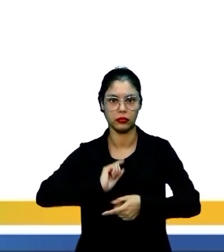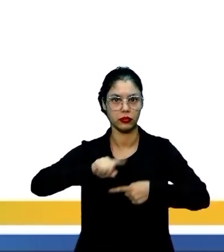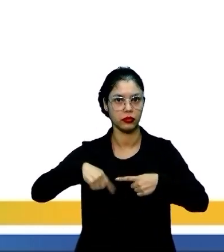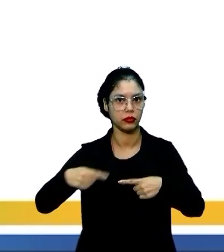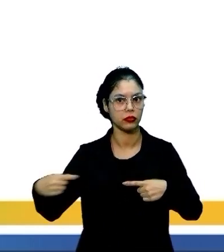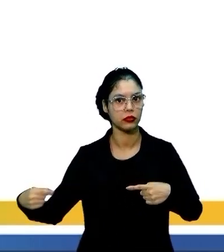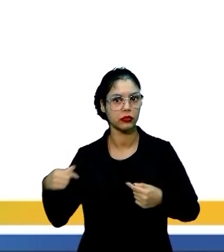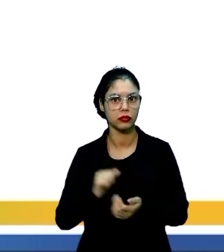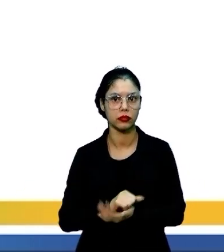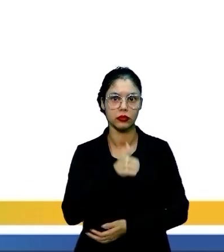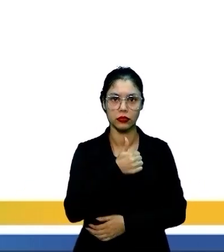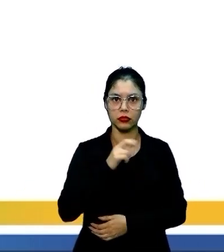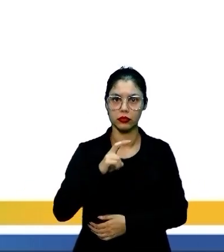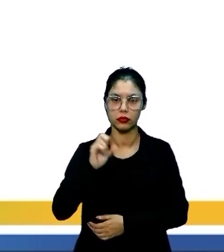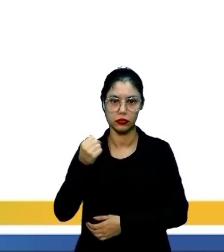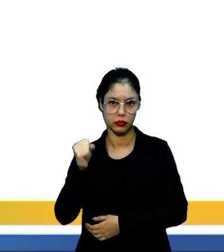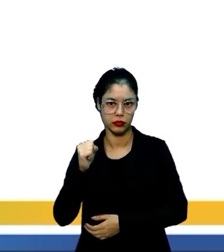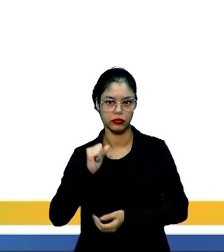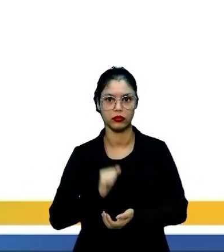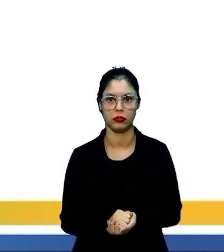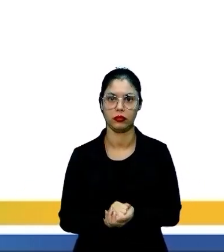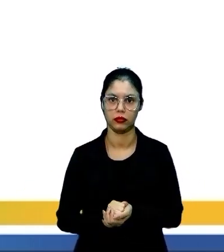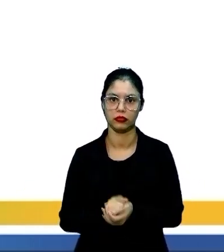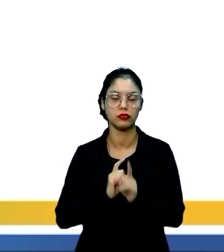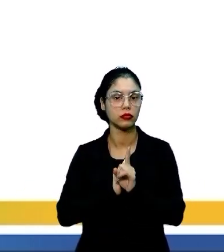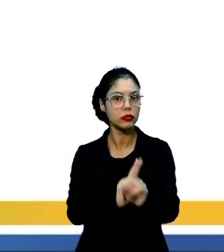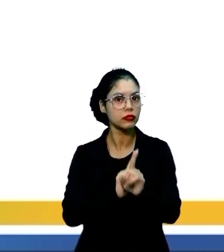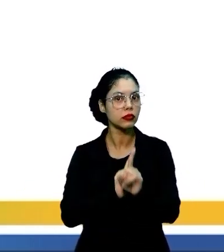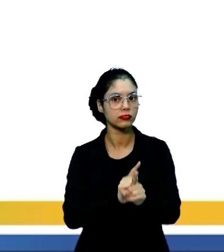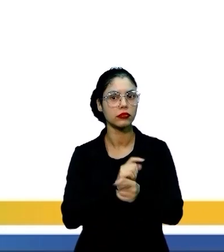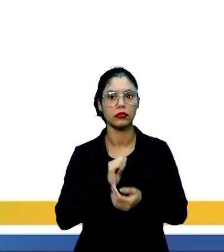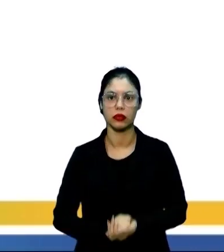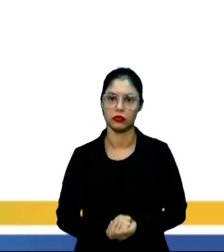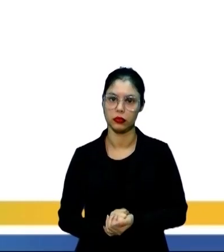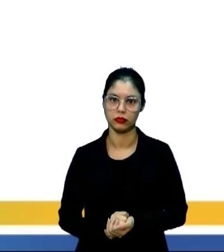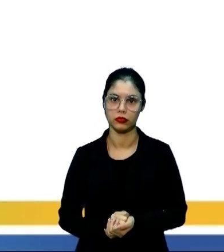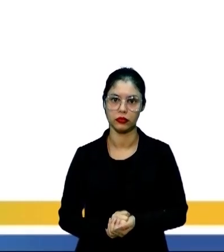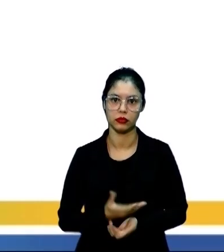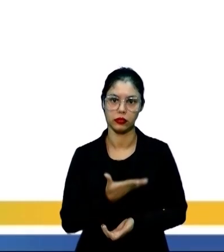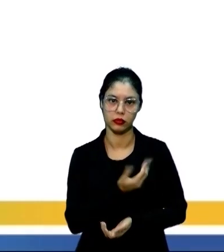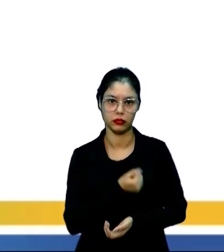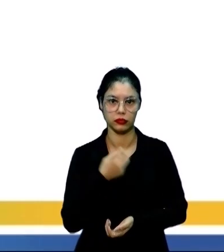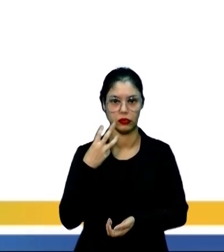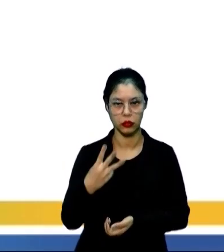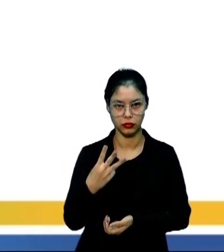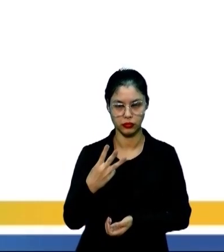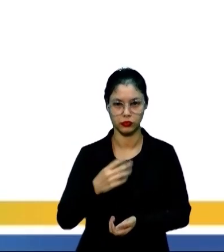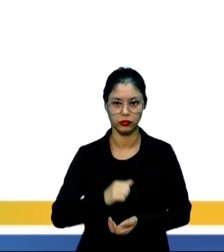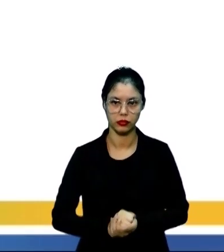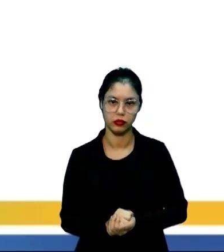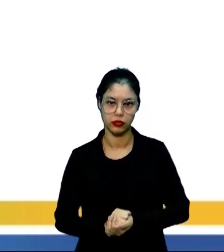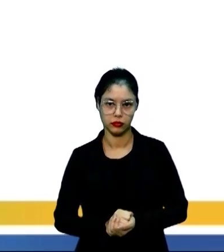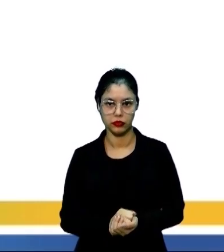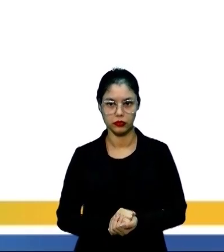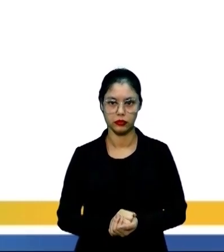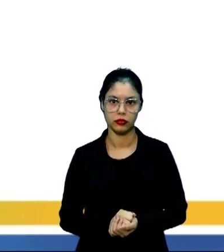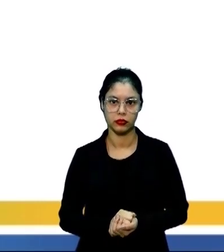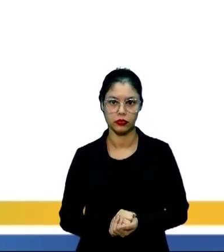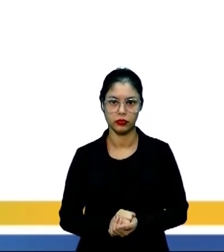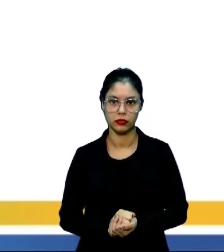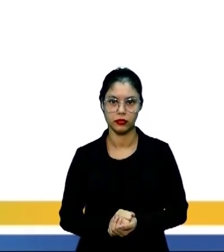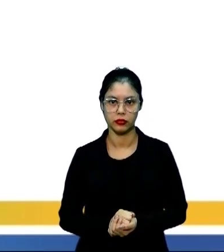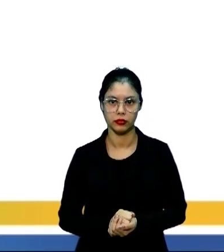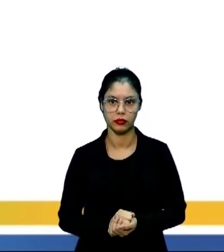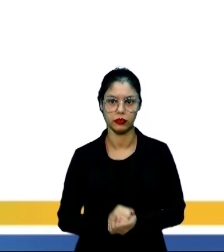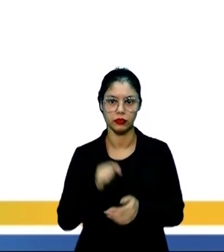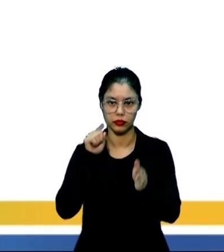página 158 e acompanhem a questão de número 3. Farei a leitura agora